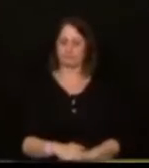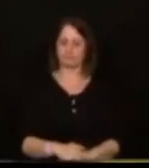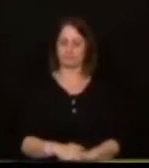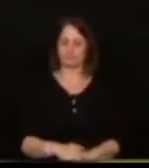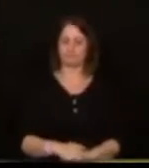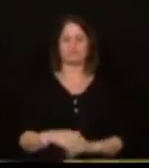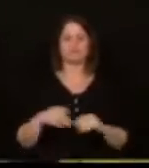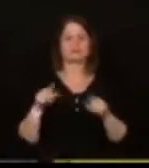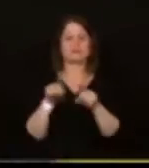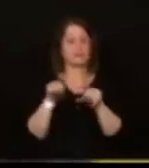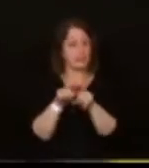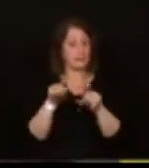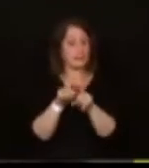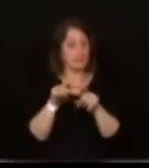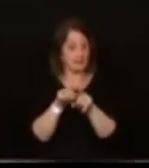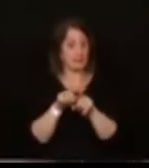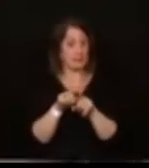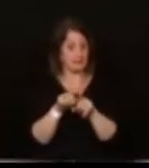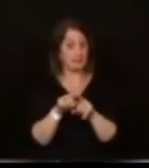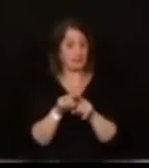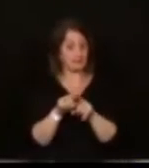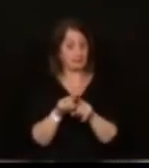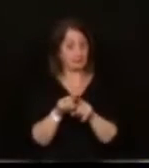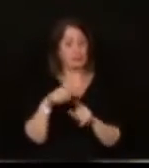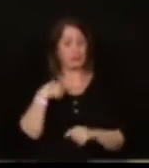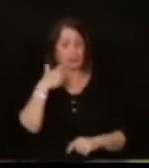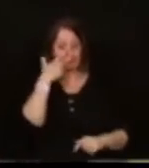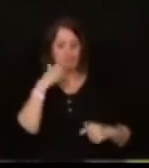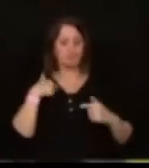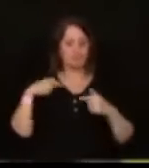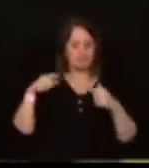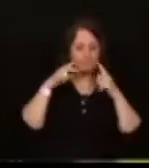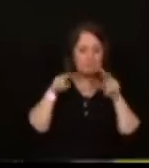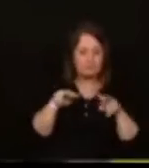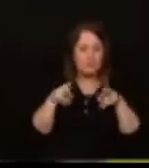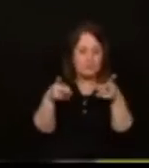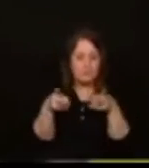Está bem claro o campo de batalha.